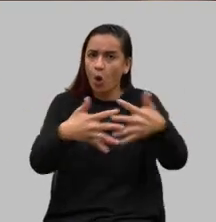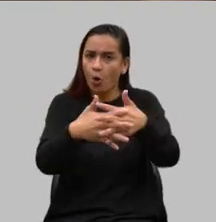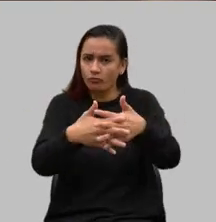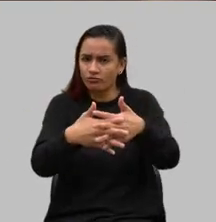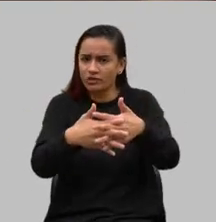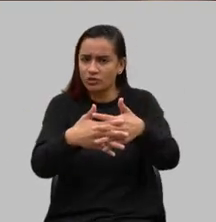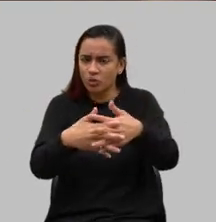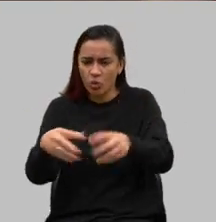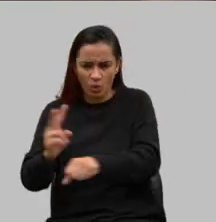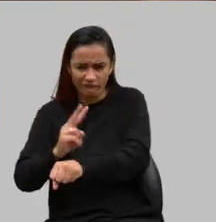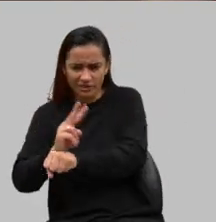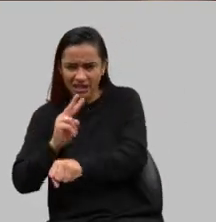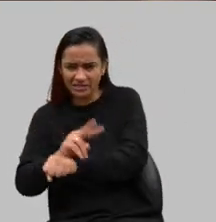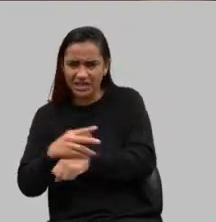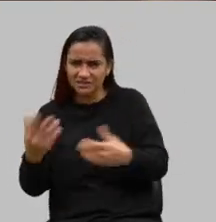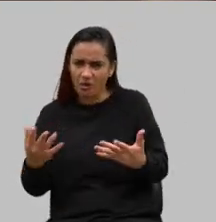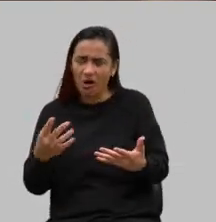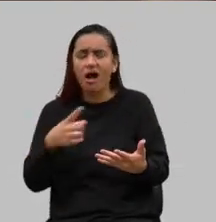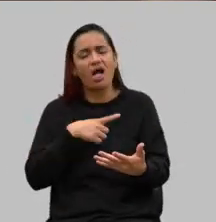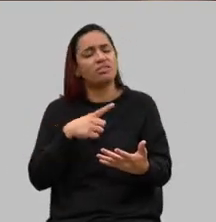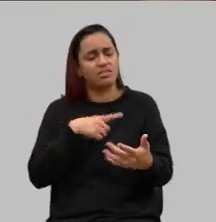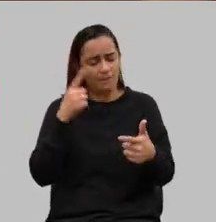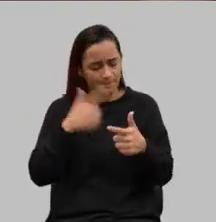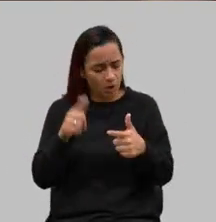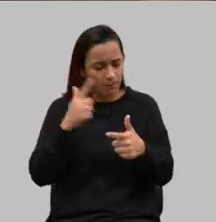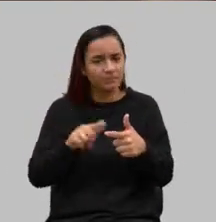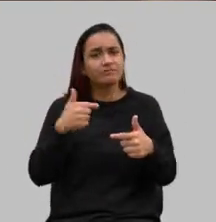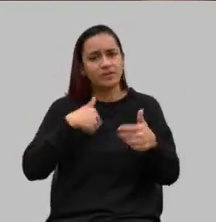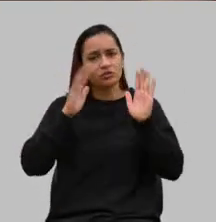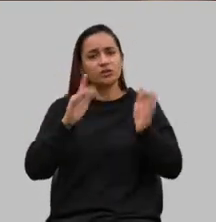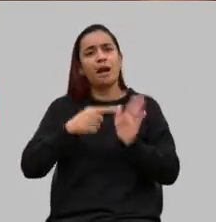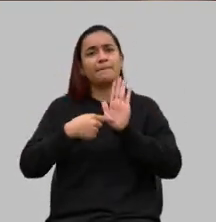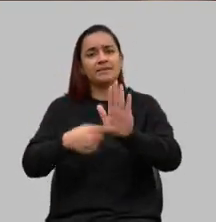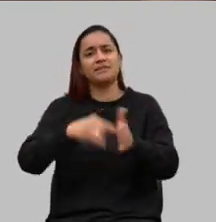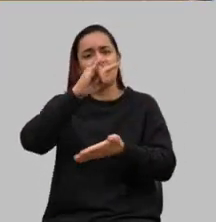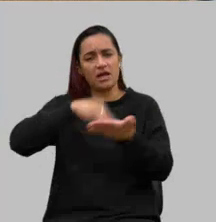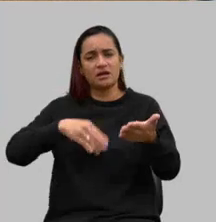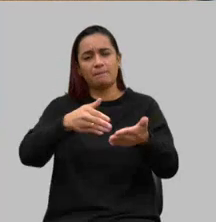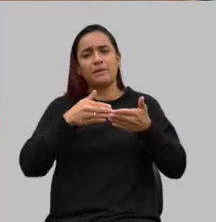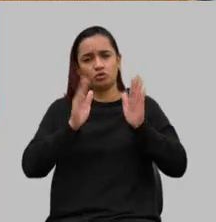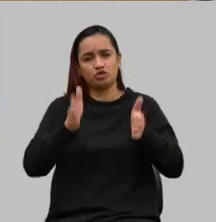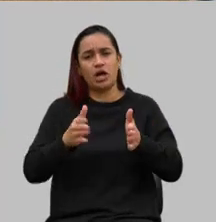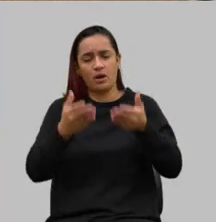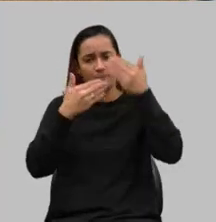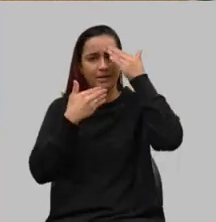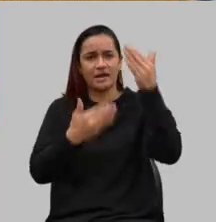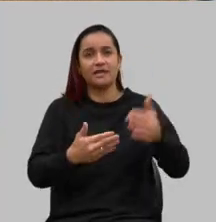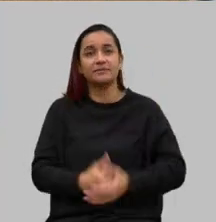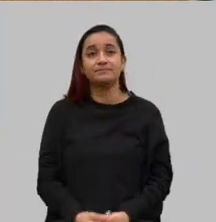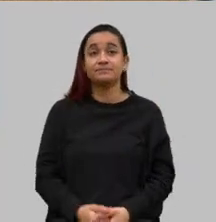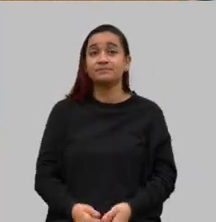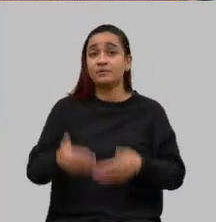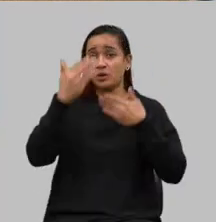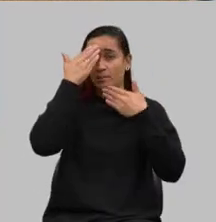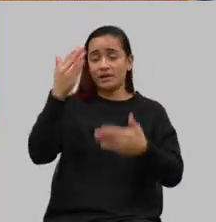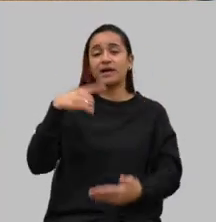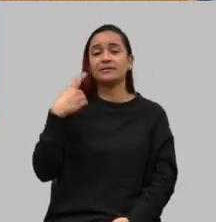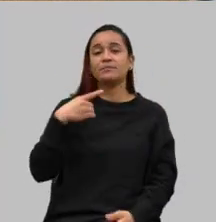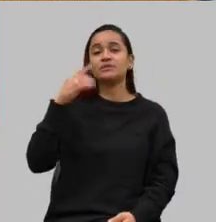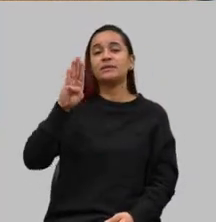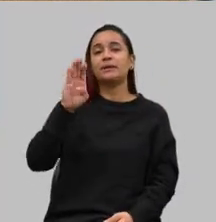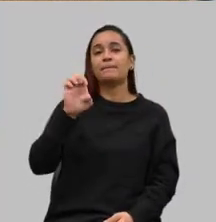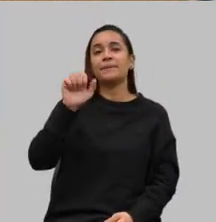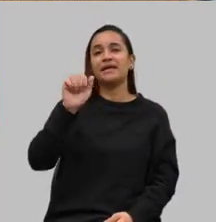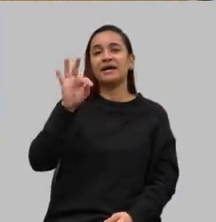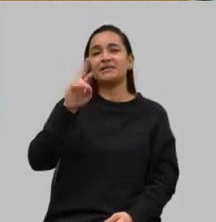fiscalização nós temos problemas e aí eu já apresentei o requerimento a respeito Presidente obrigada muito obrigado deputada Beatriz vou passar agora a palavra ao deputado